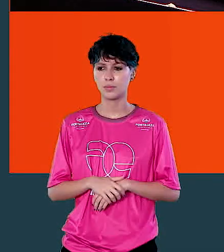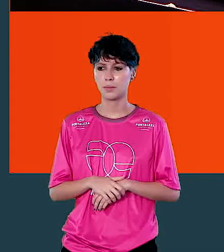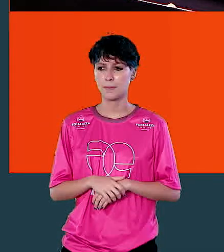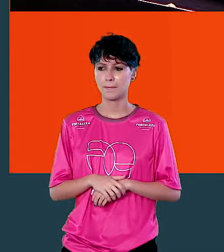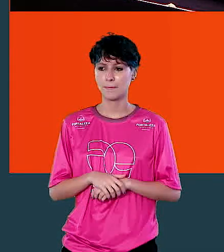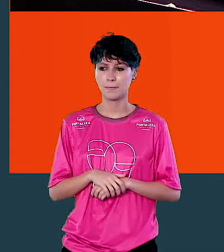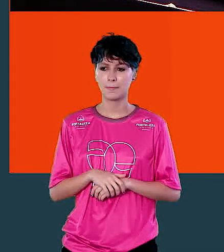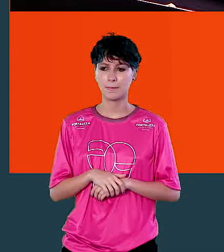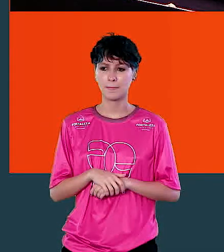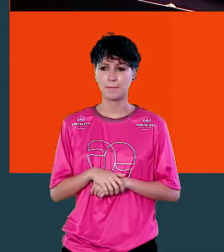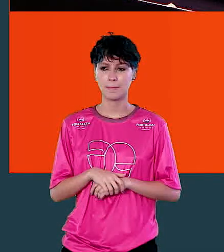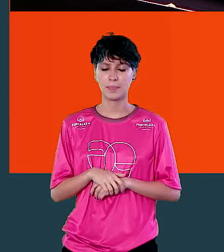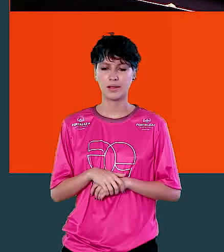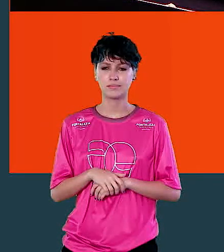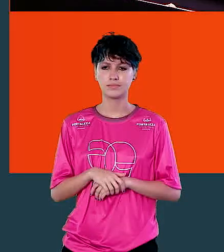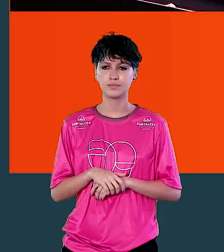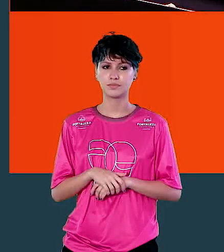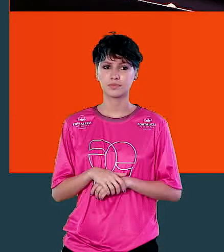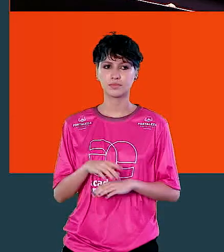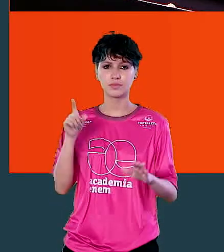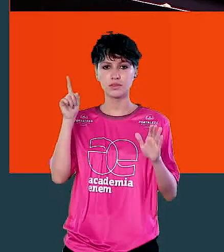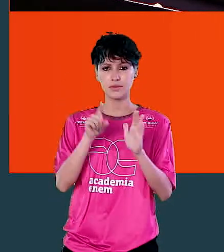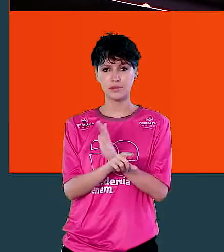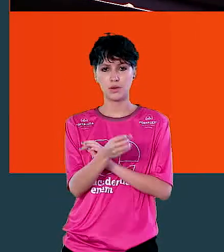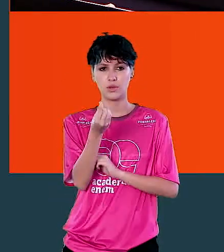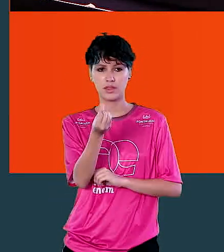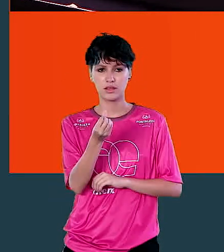Vamos lá. Questão 6.